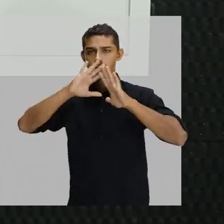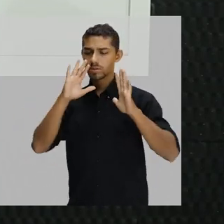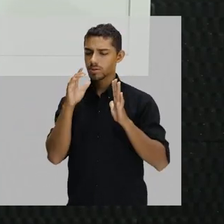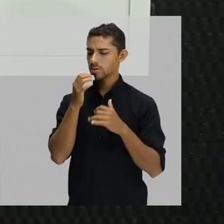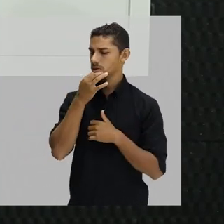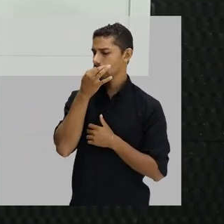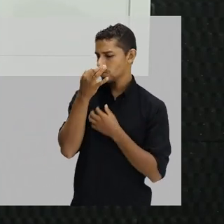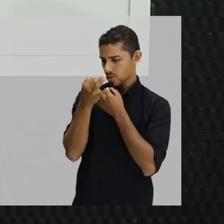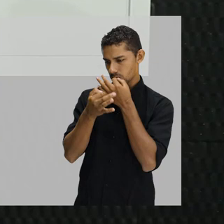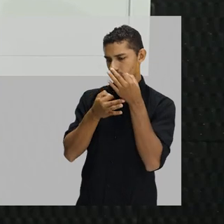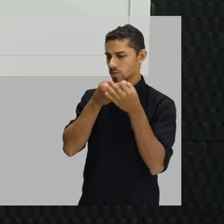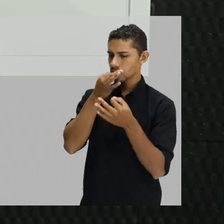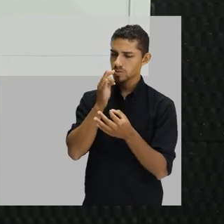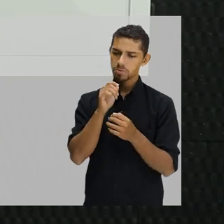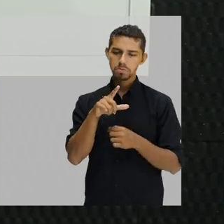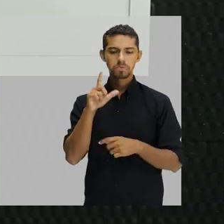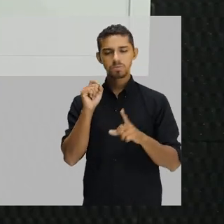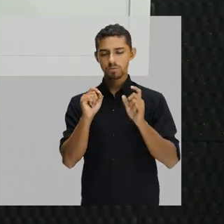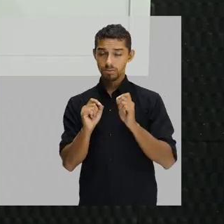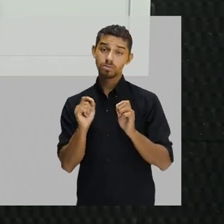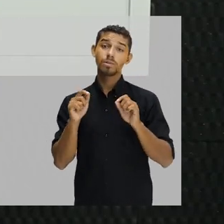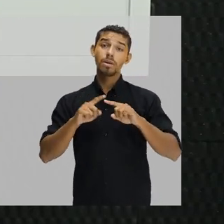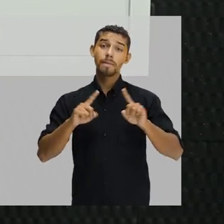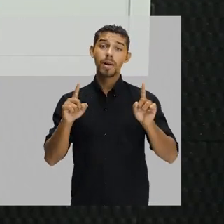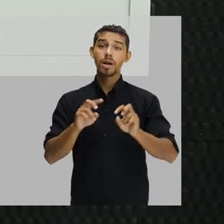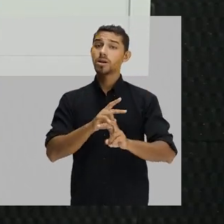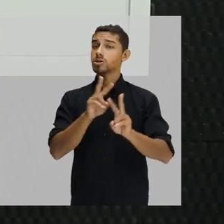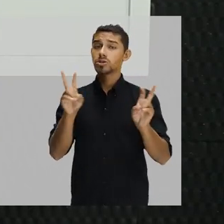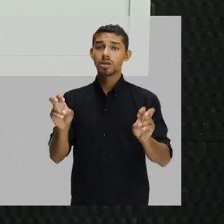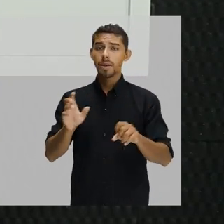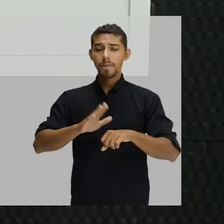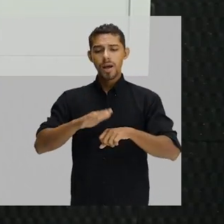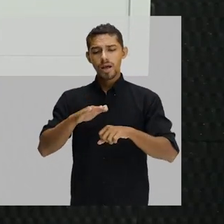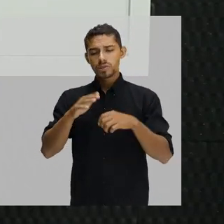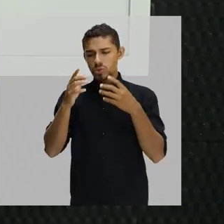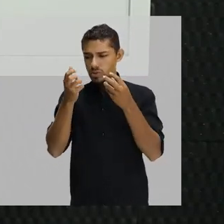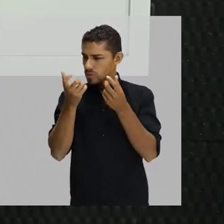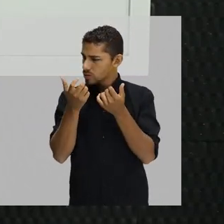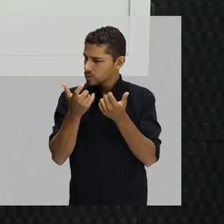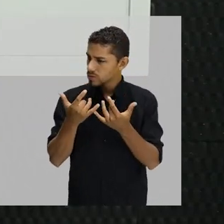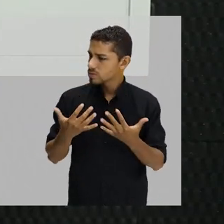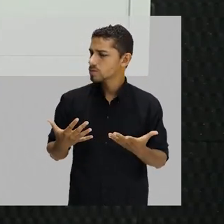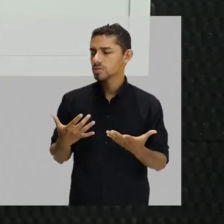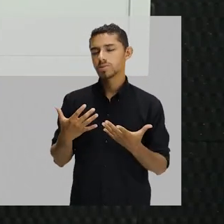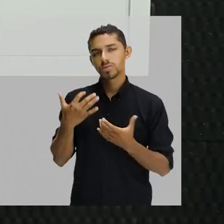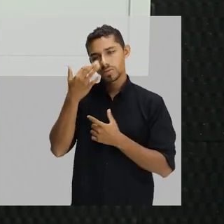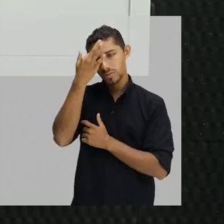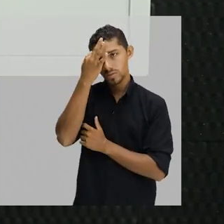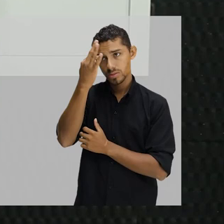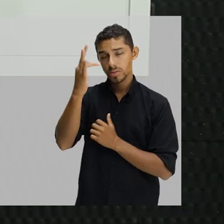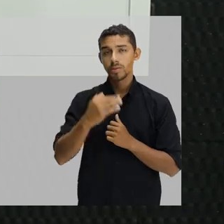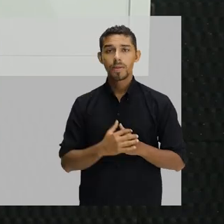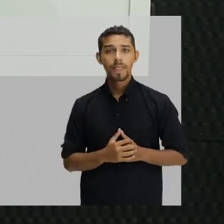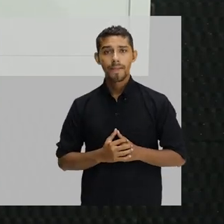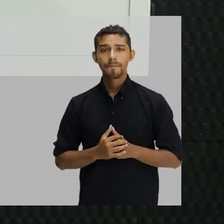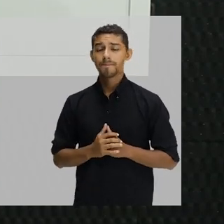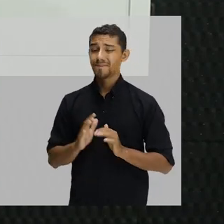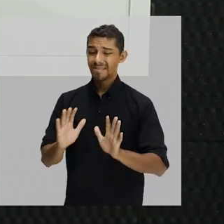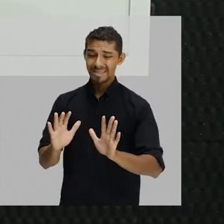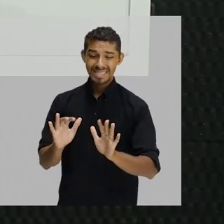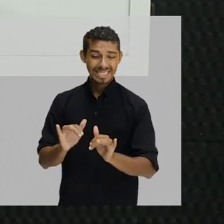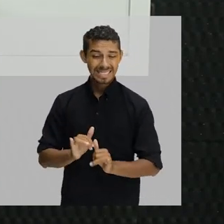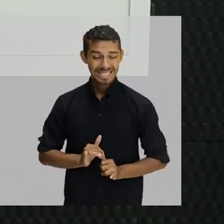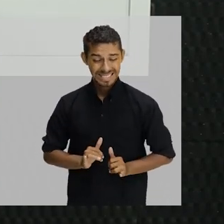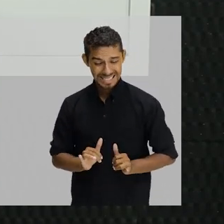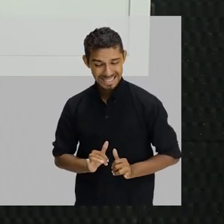opções. Mas é um dos temas mais delicados da filosofia, é um dos temas mais